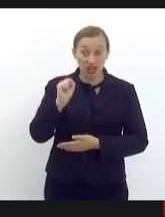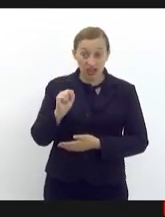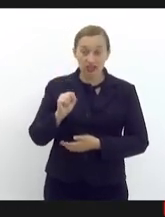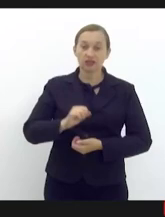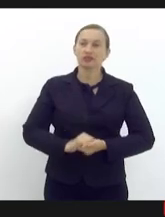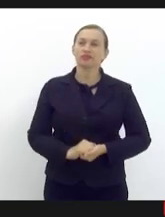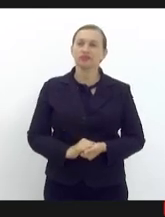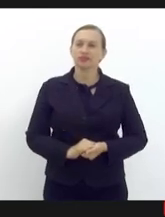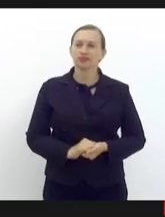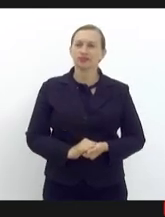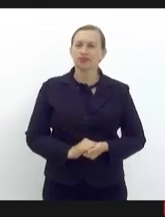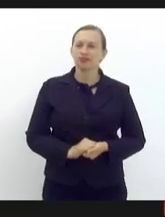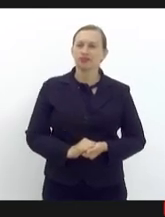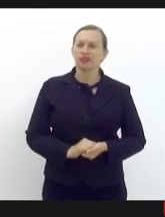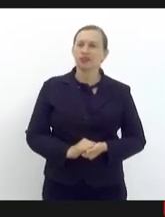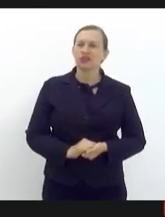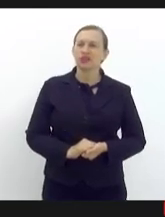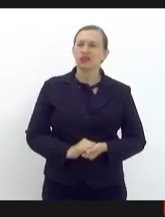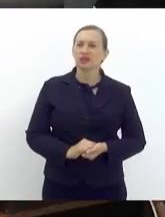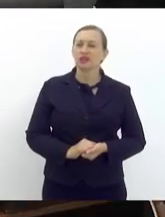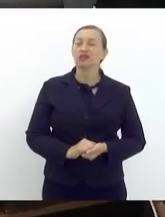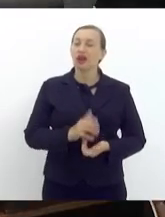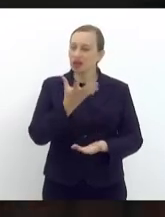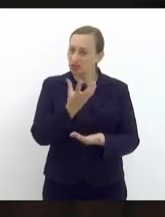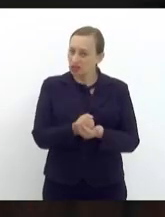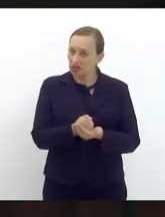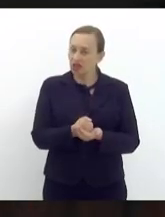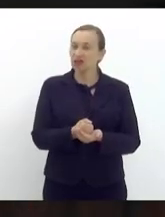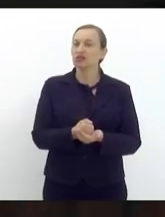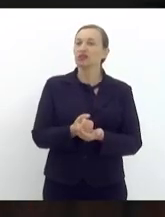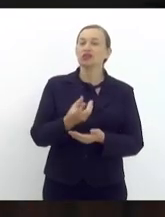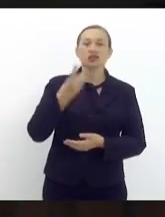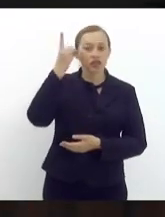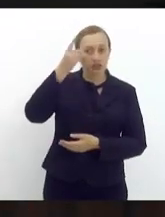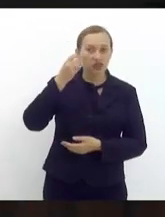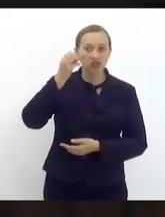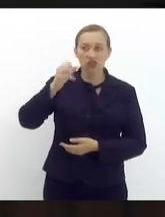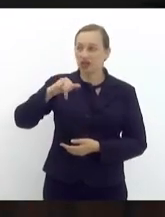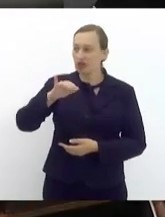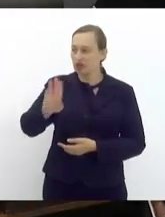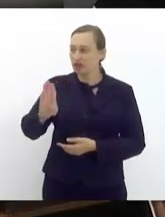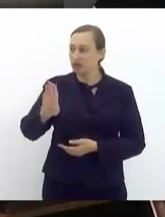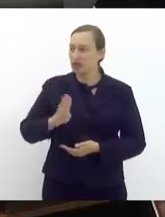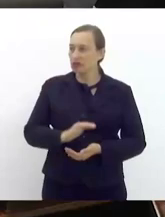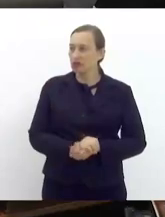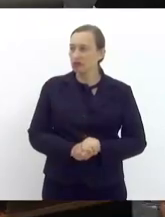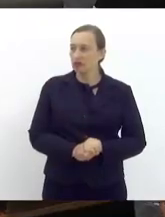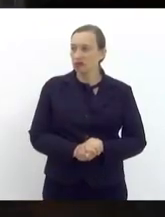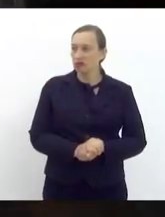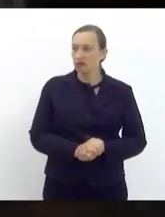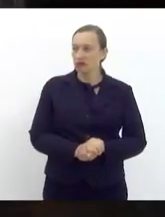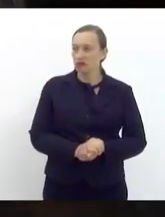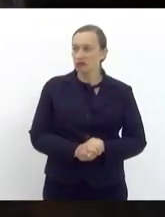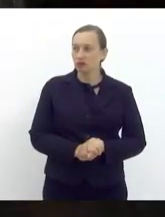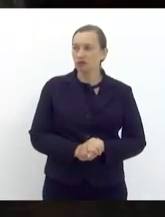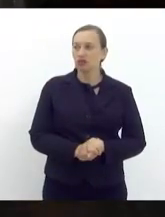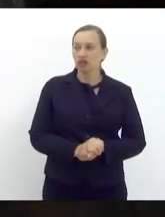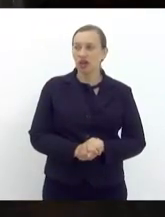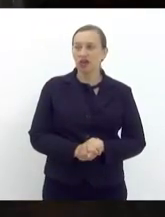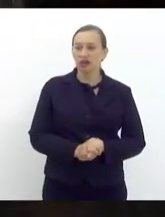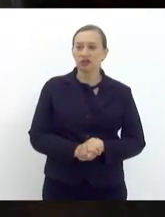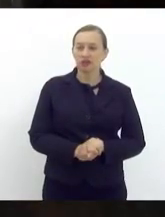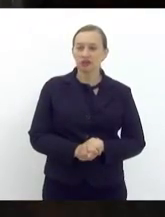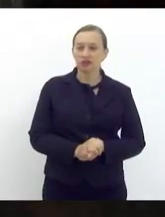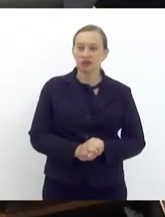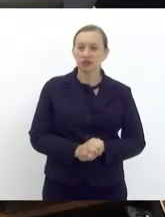coloca. Tá Charles bem. Batista. Está registrado, deputado Jair. Muito obrigado. Deputado obrigado, Jari. Presidente. Bom